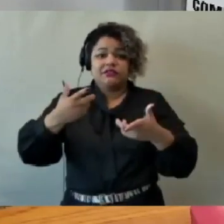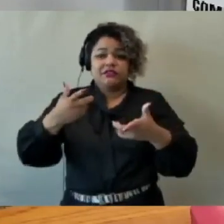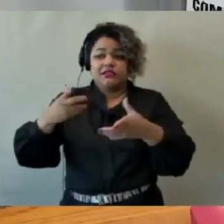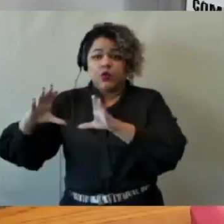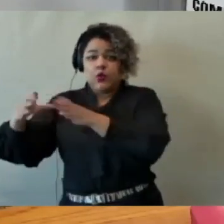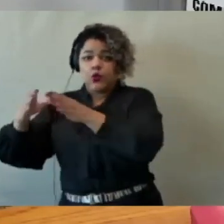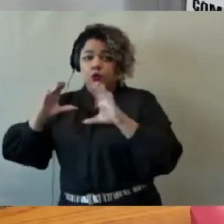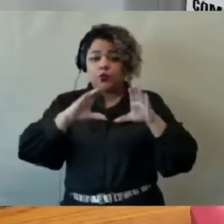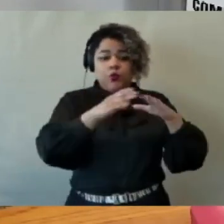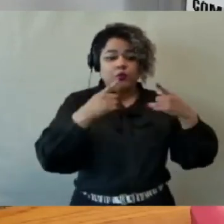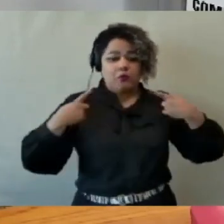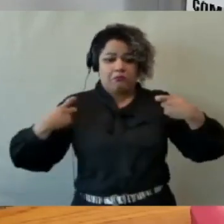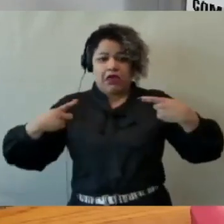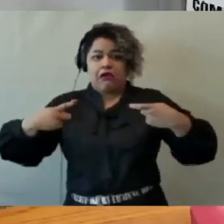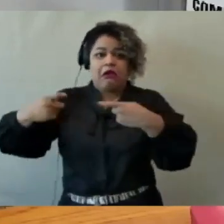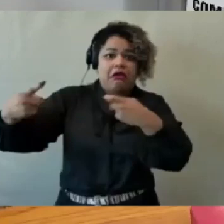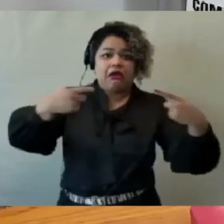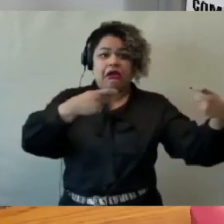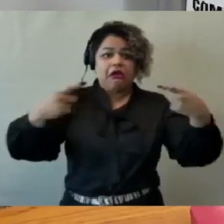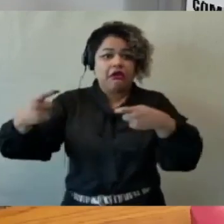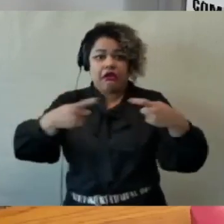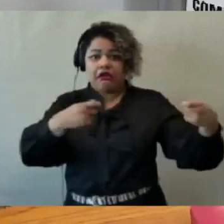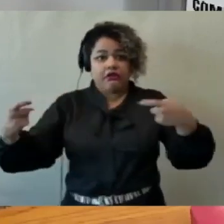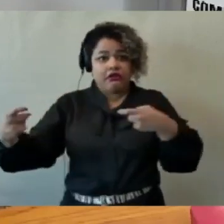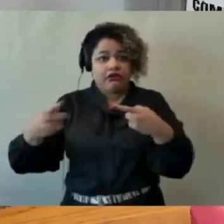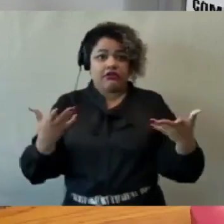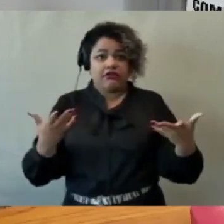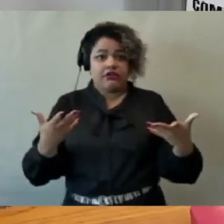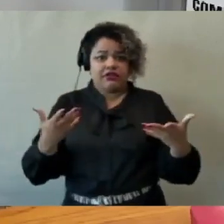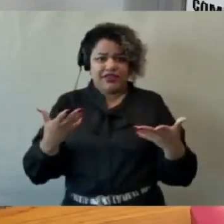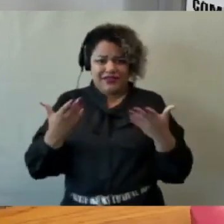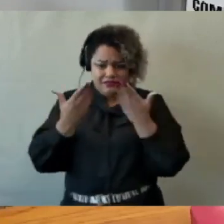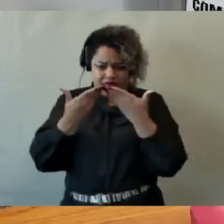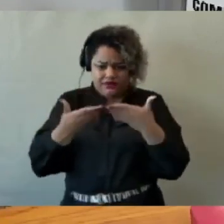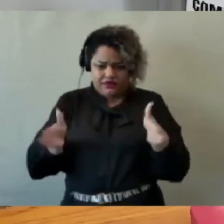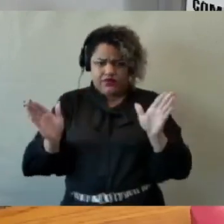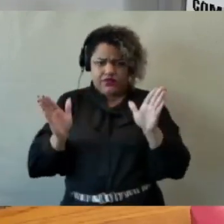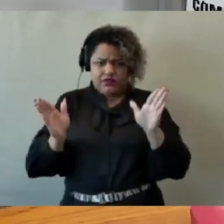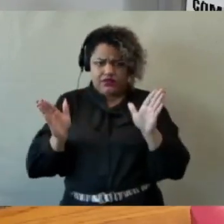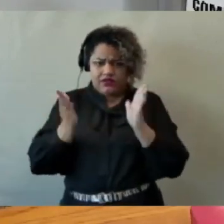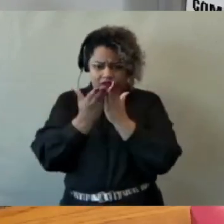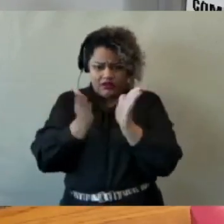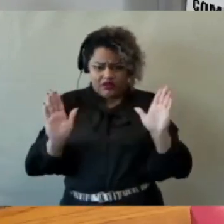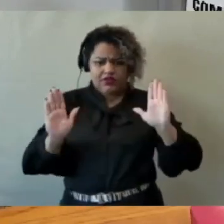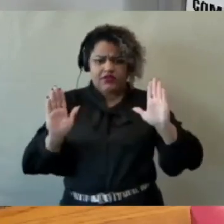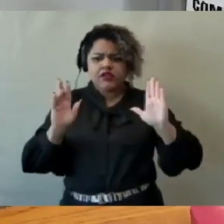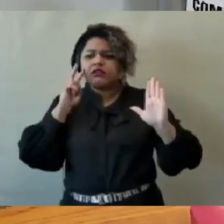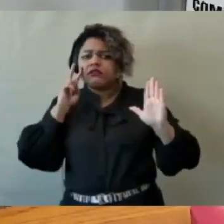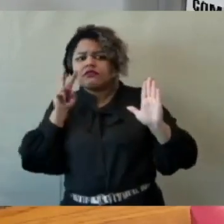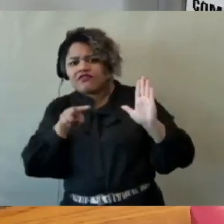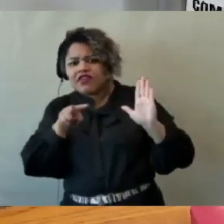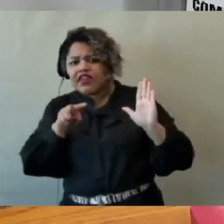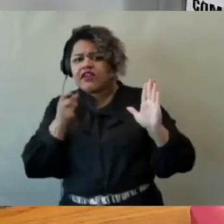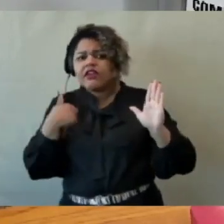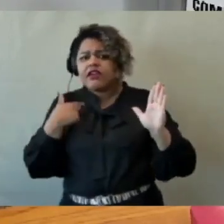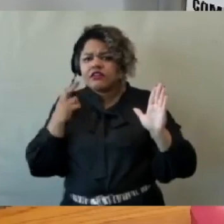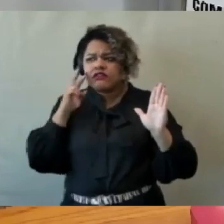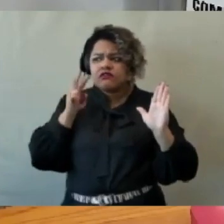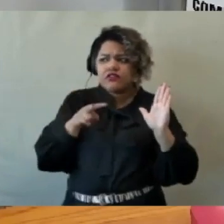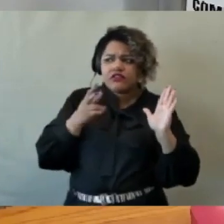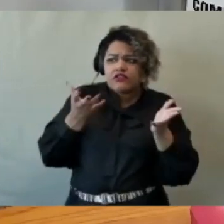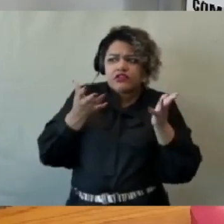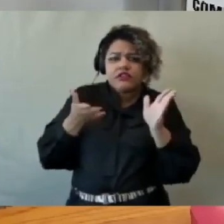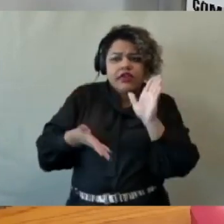Você coloca um portão aberto, criando para as crianças aquela possibilidade de enxergar lá fora e querer sair da creche,